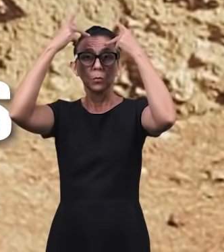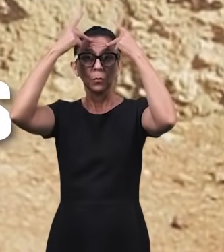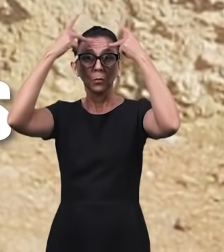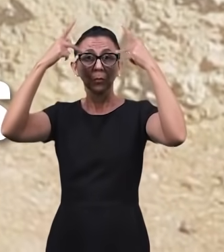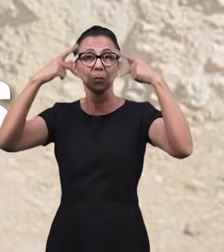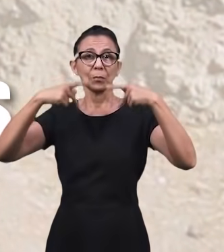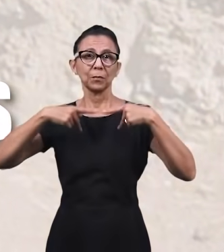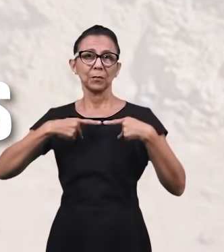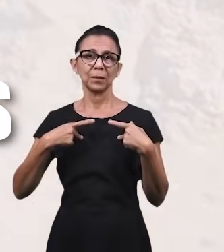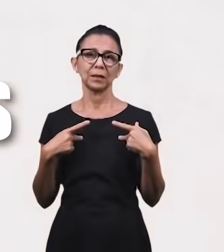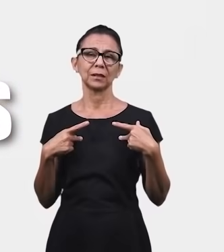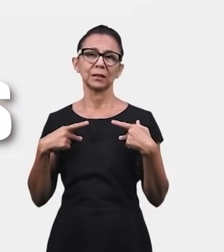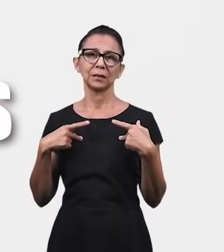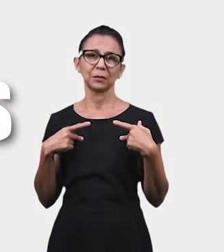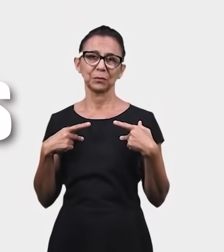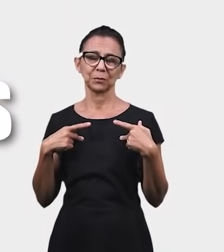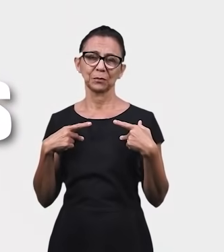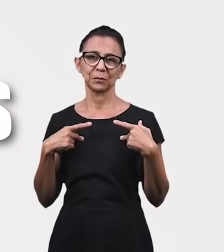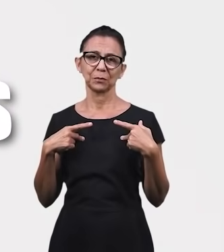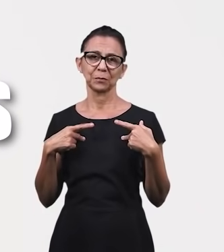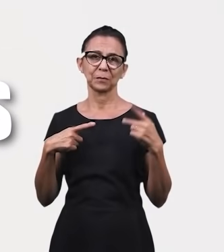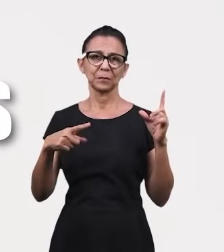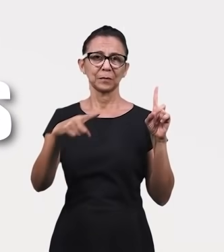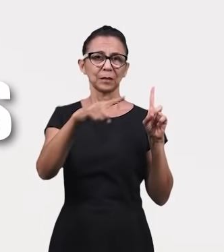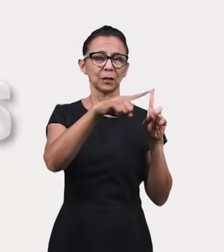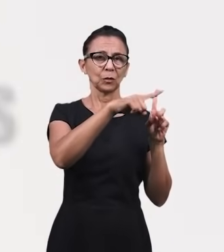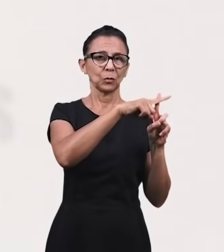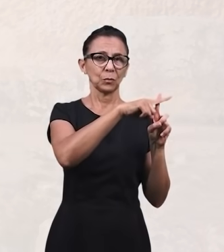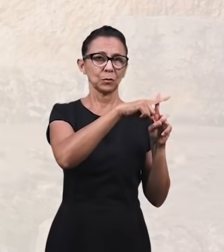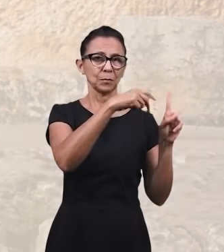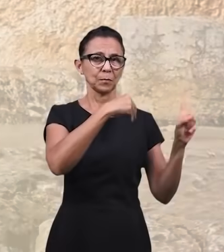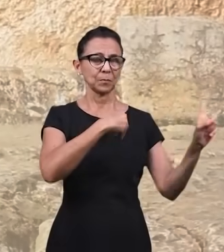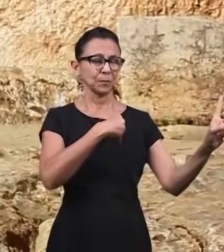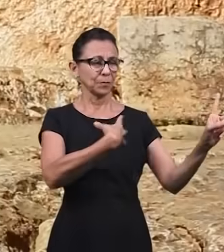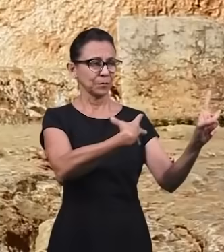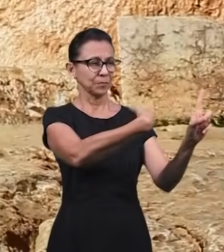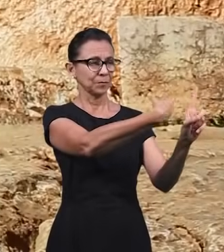Salvar-nos do vil pecado,